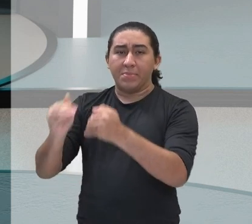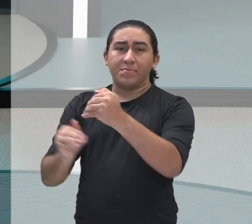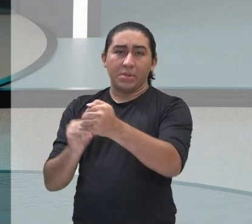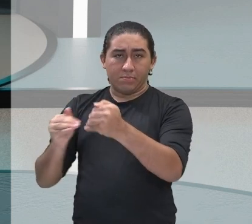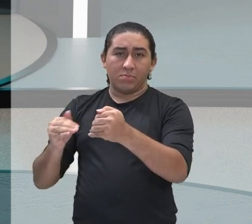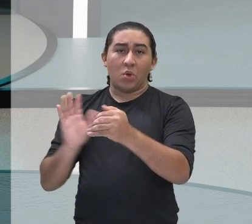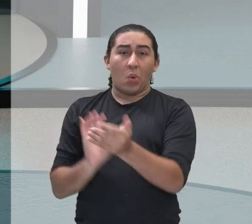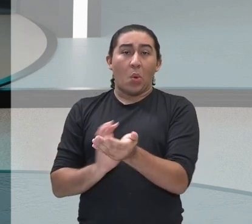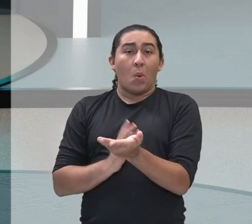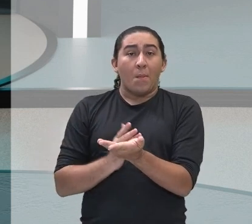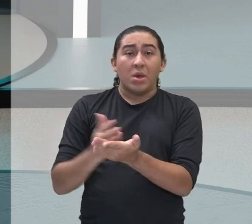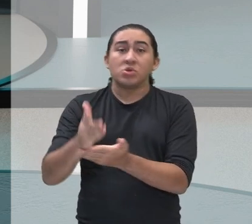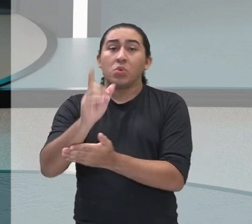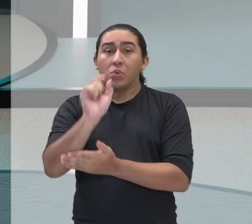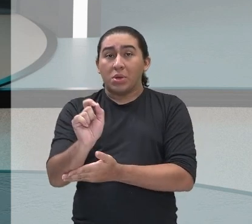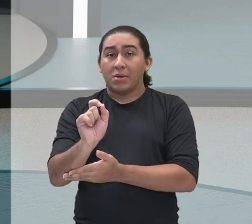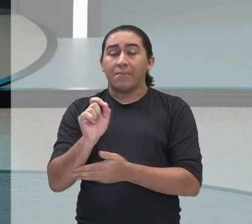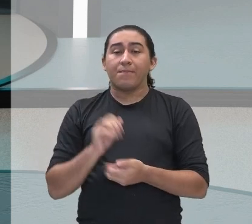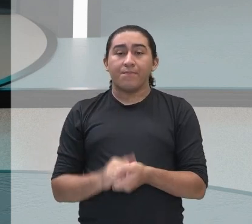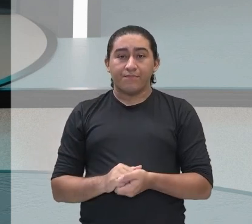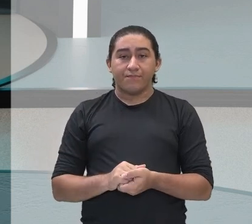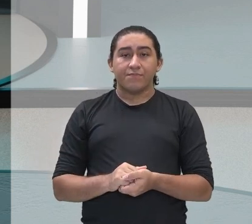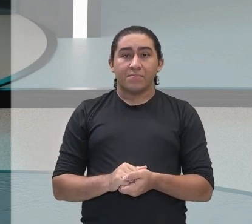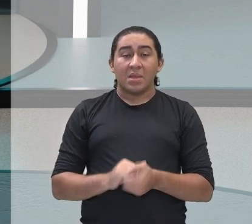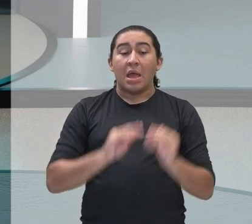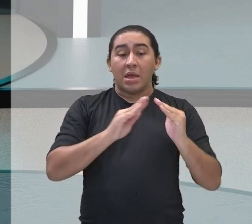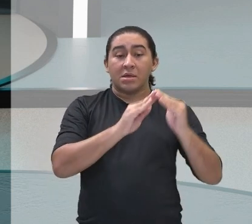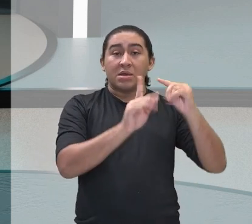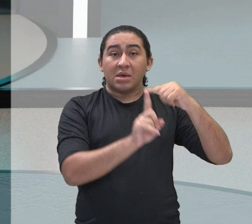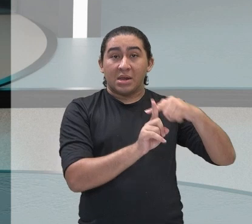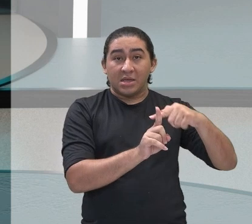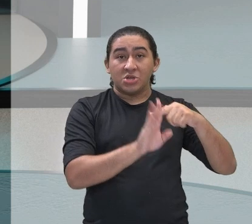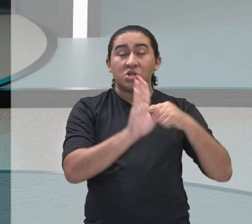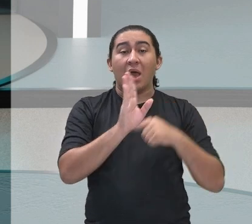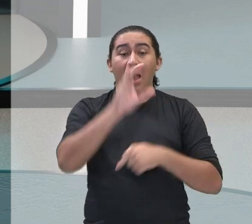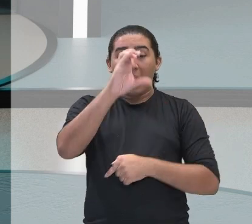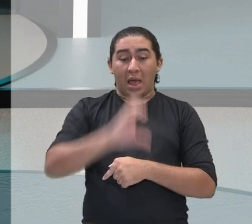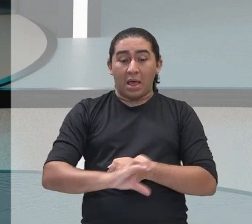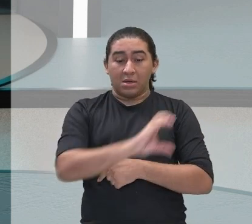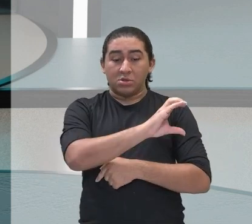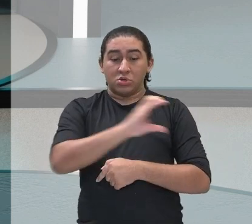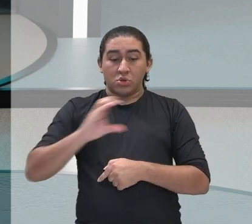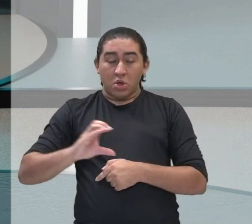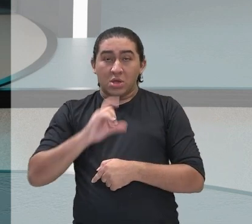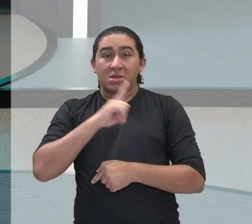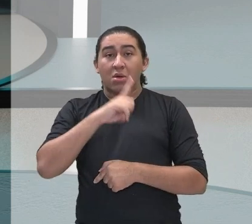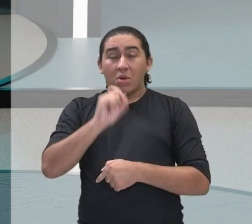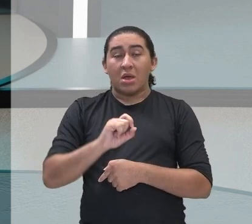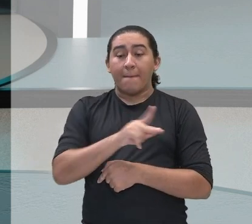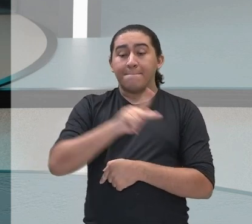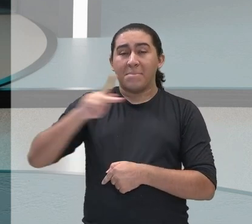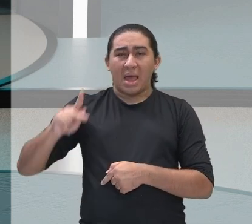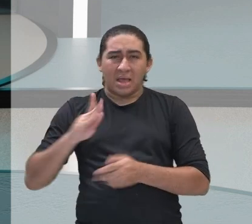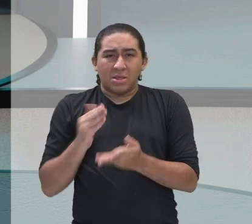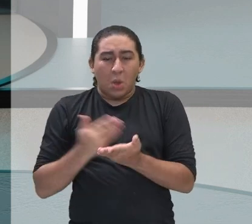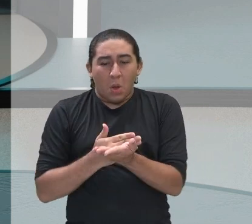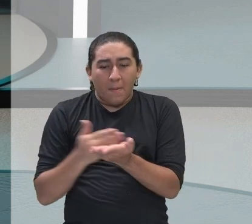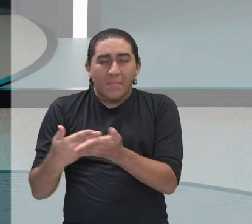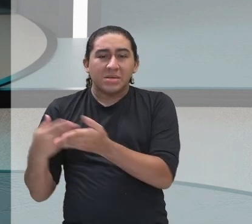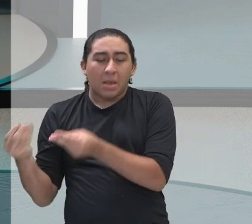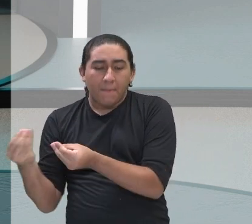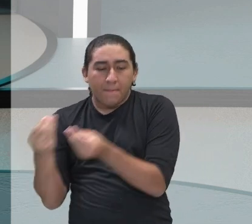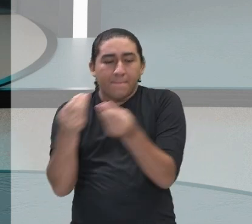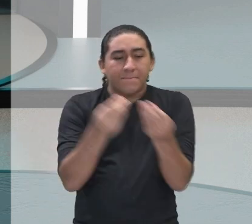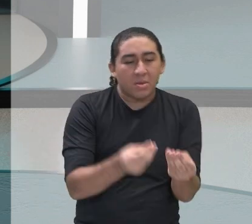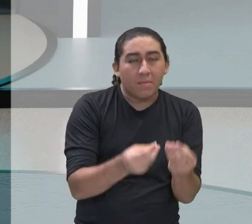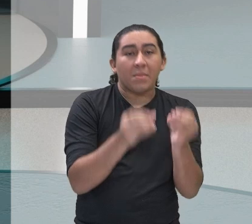seguintes, começa também a catequese. A Igreja Católica traz os padres para cá para